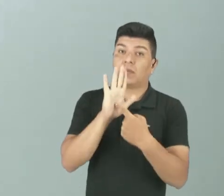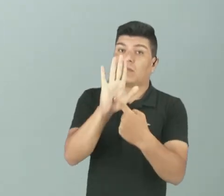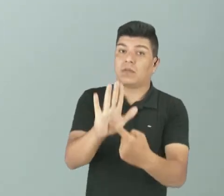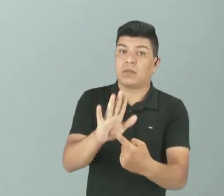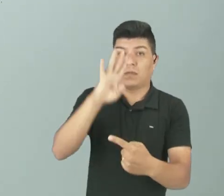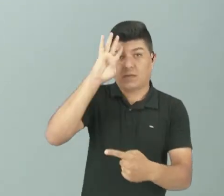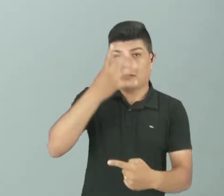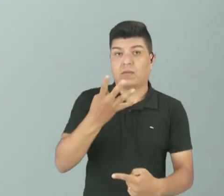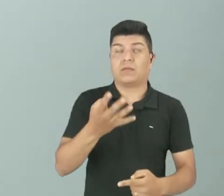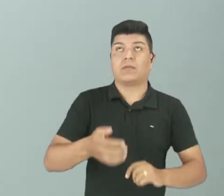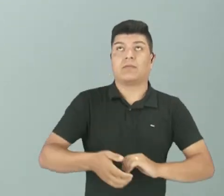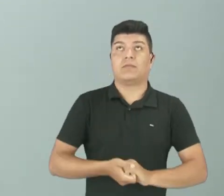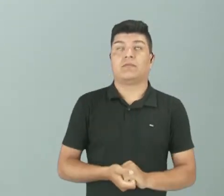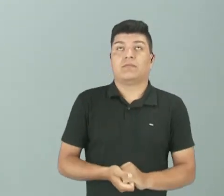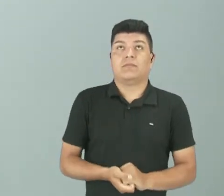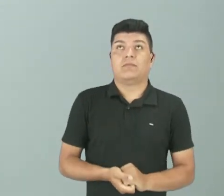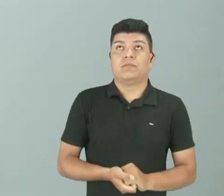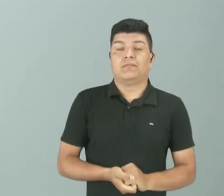estou executando.